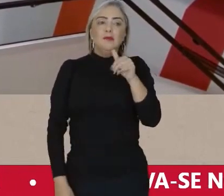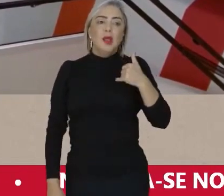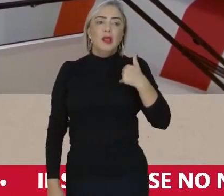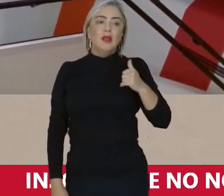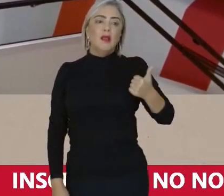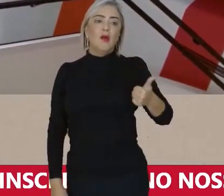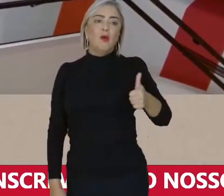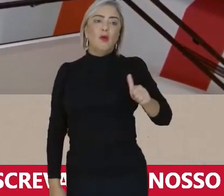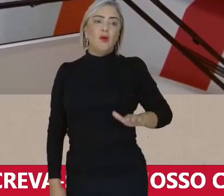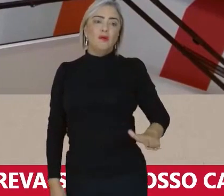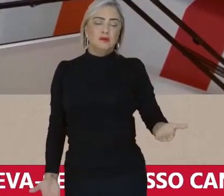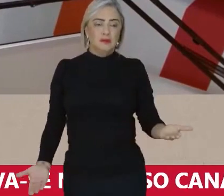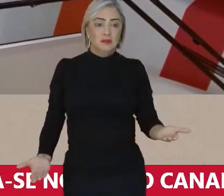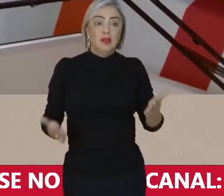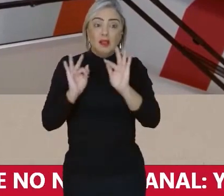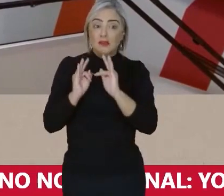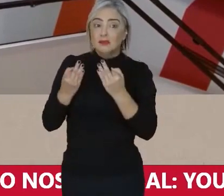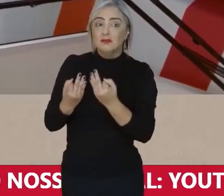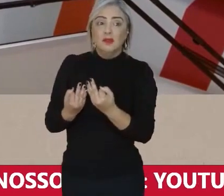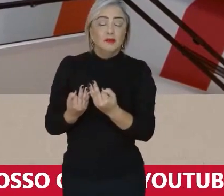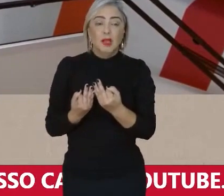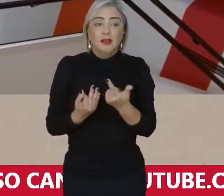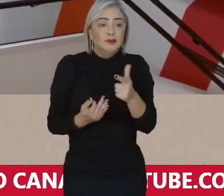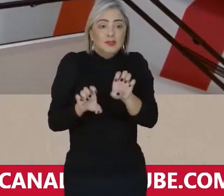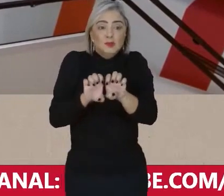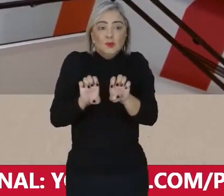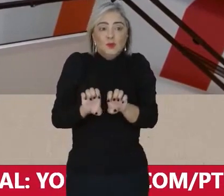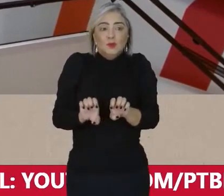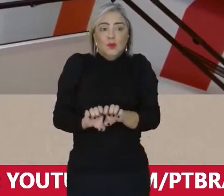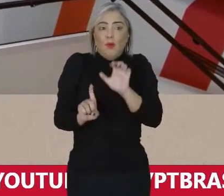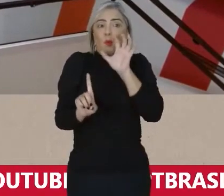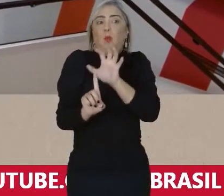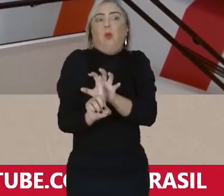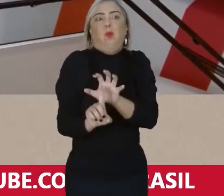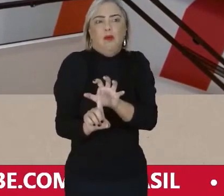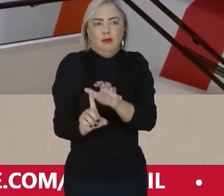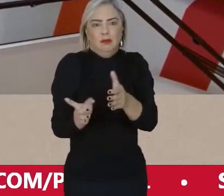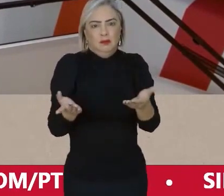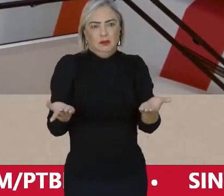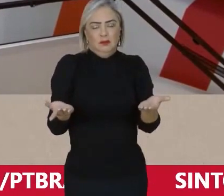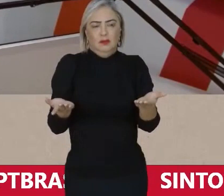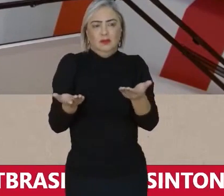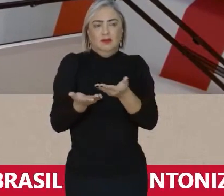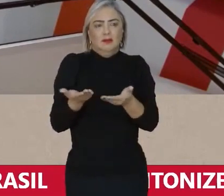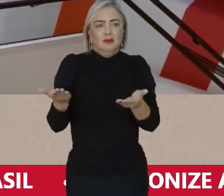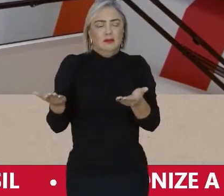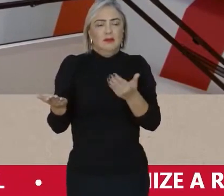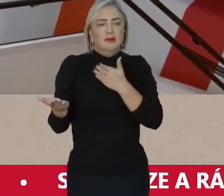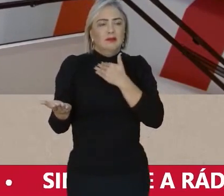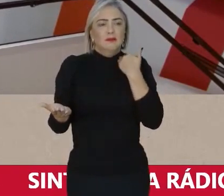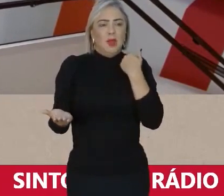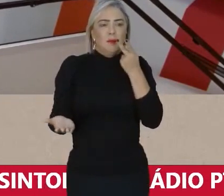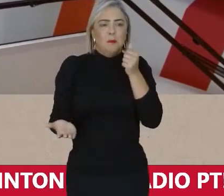criança de 11 anos. Então, essas famílias não se estruturaram para serem atingidas, né, na perda dos seus